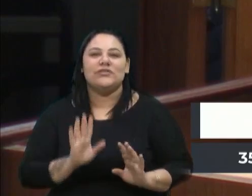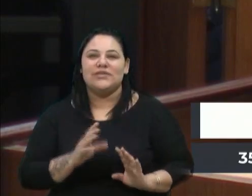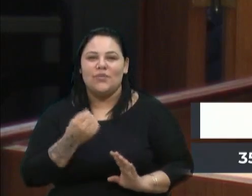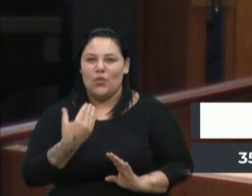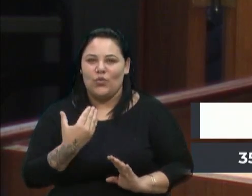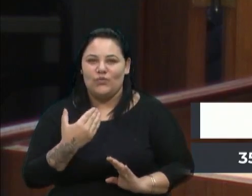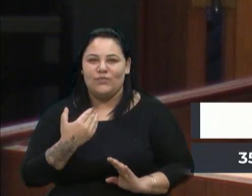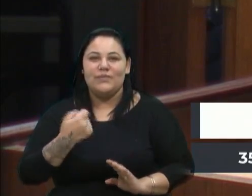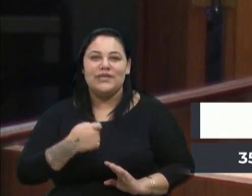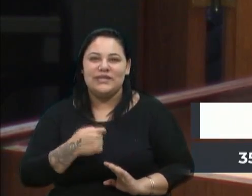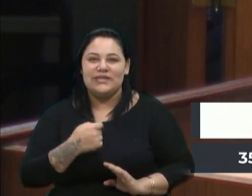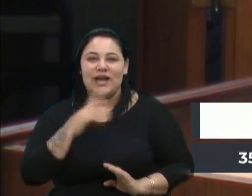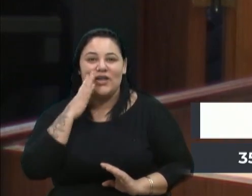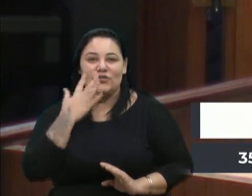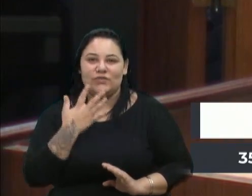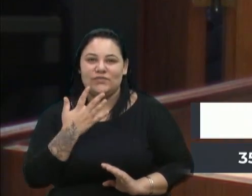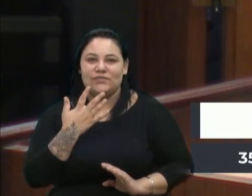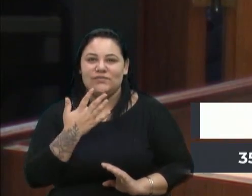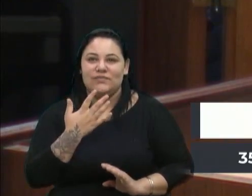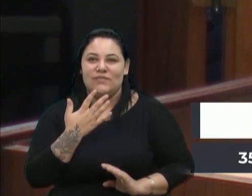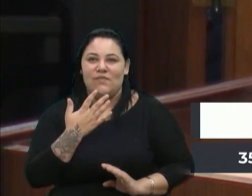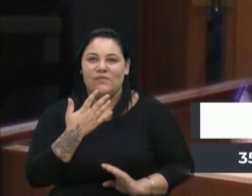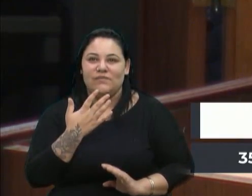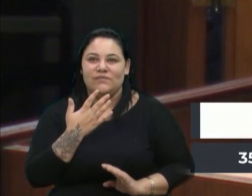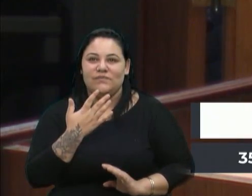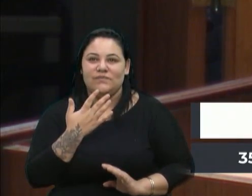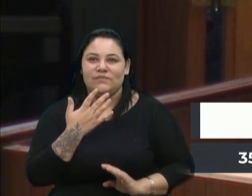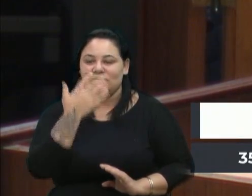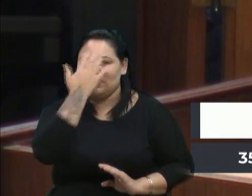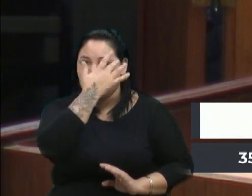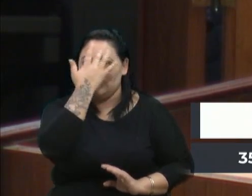o prefeito pense, reúnam.